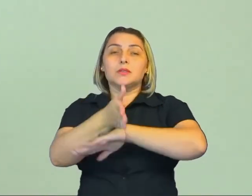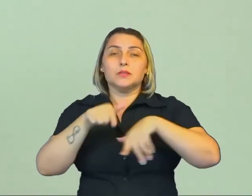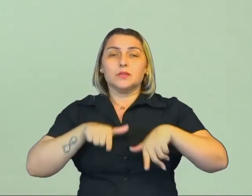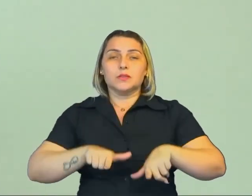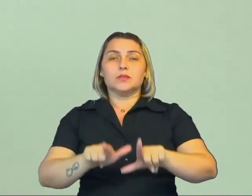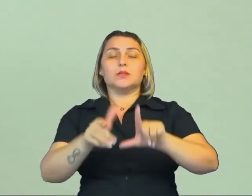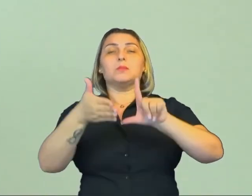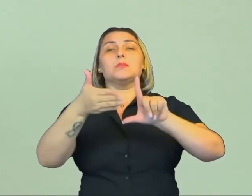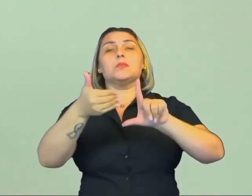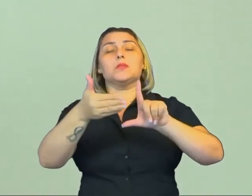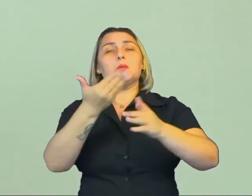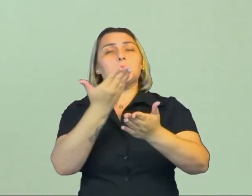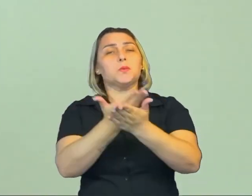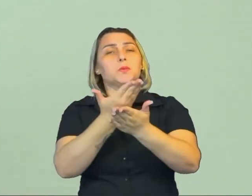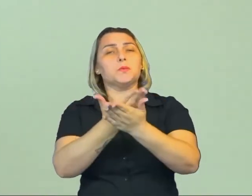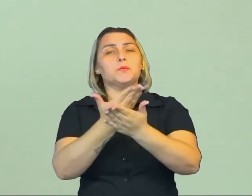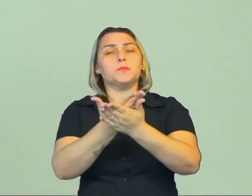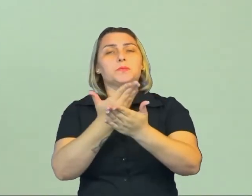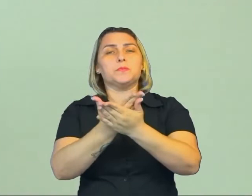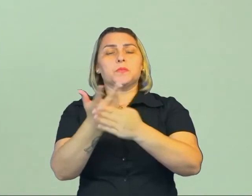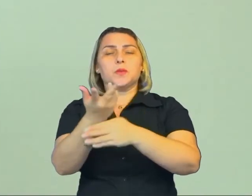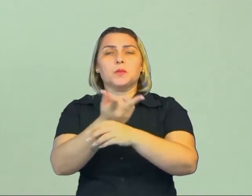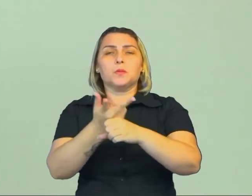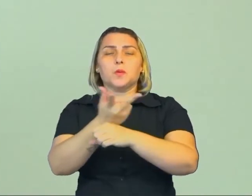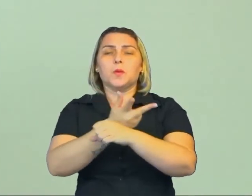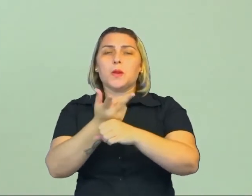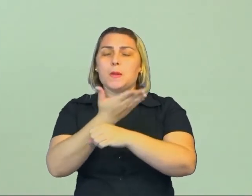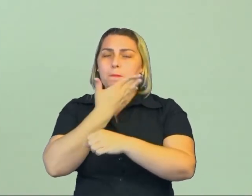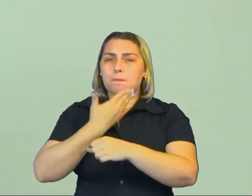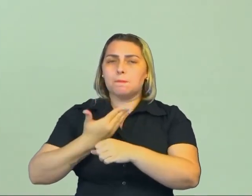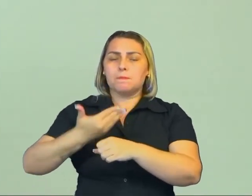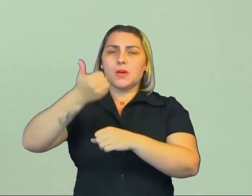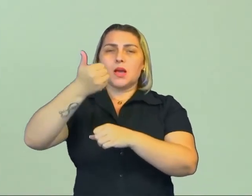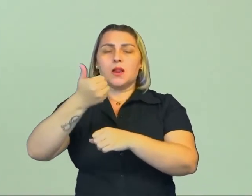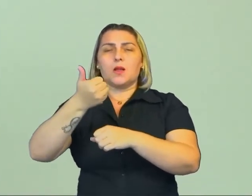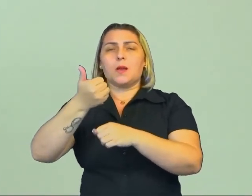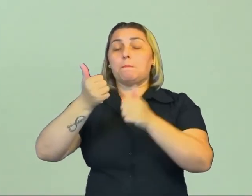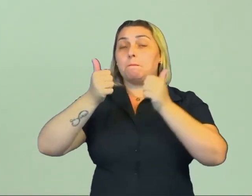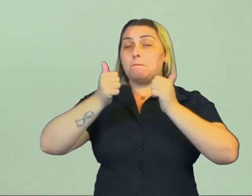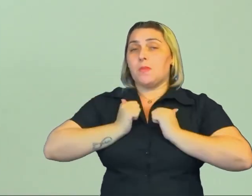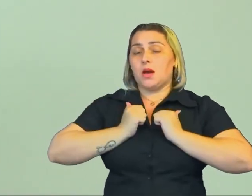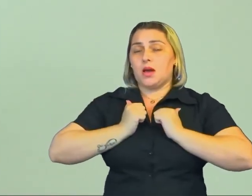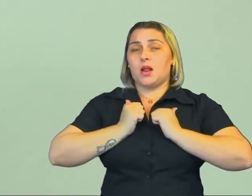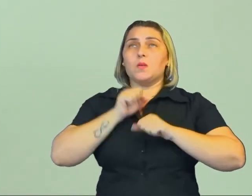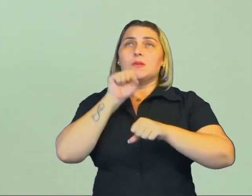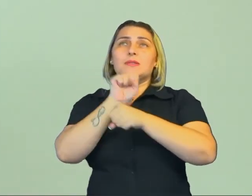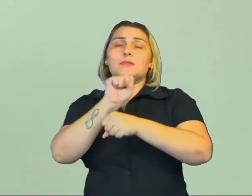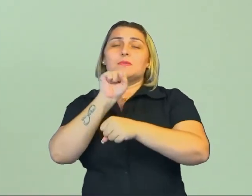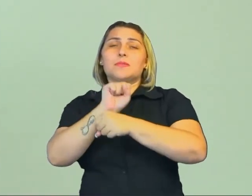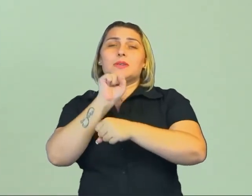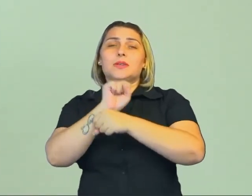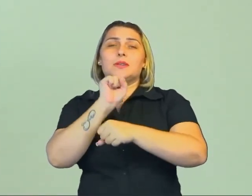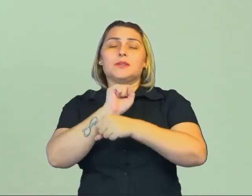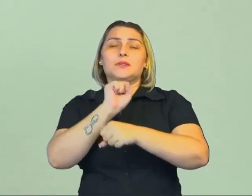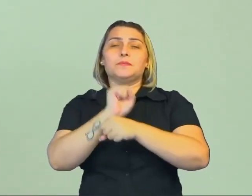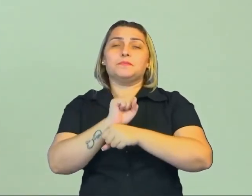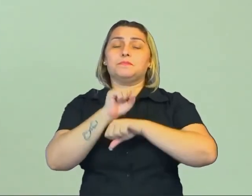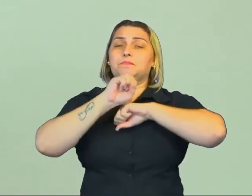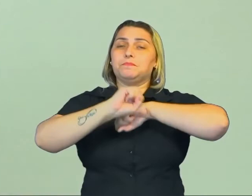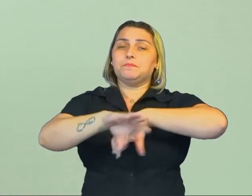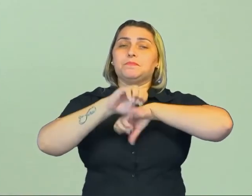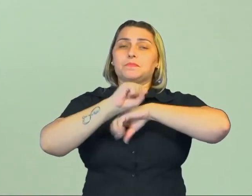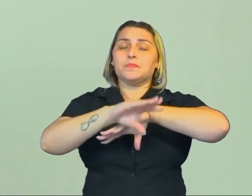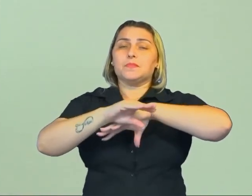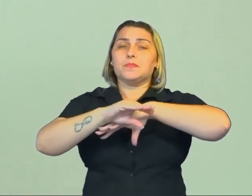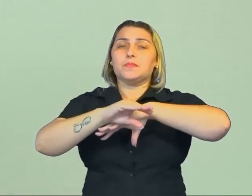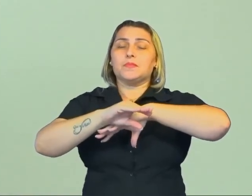plataforma Eduque, estudem, procurem sempre melhorar, não fiquem parados ou esperando que a educação